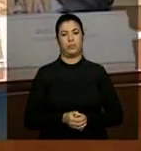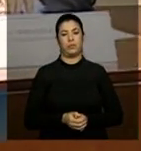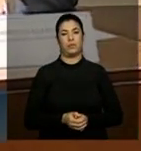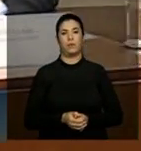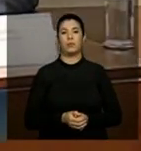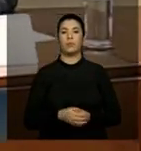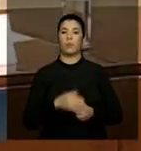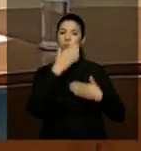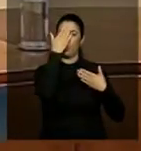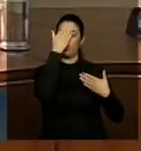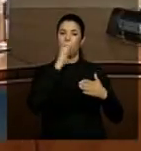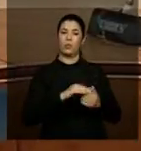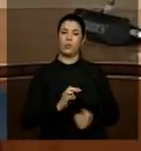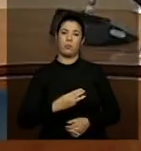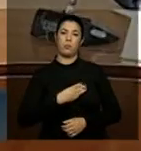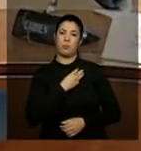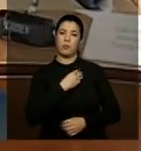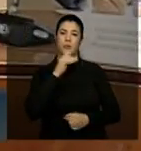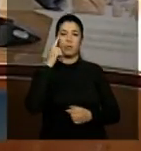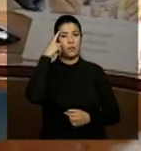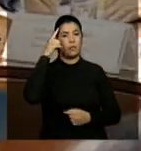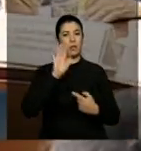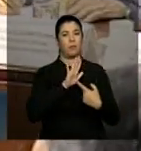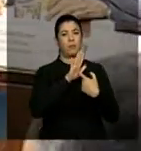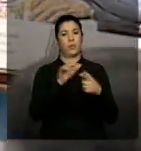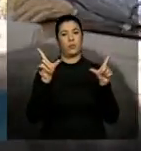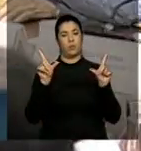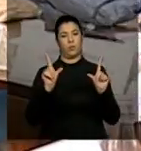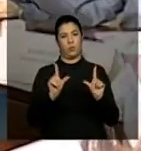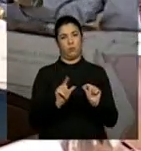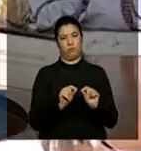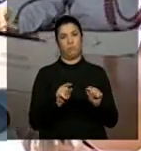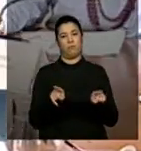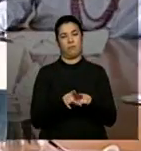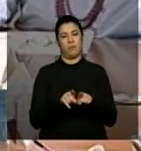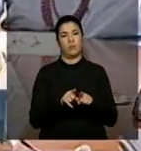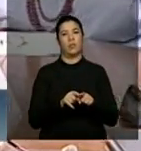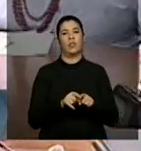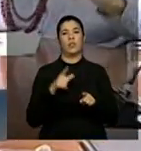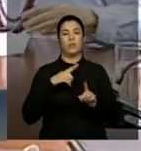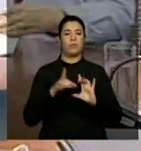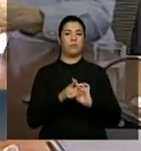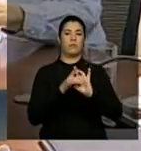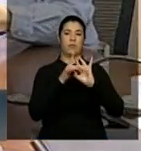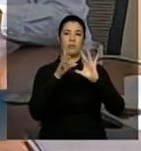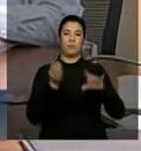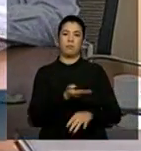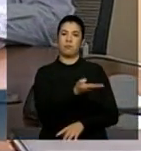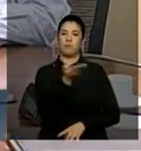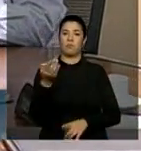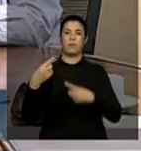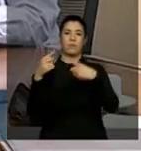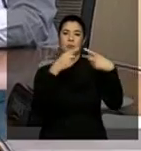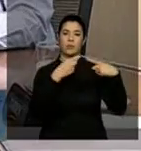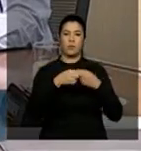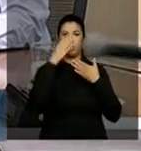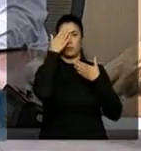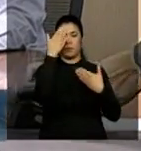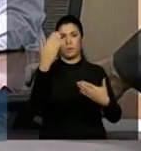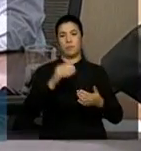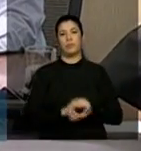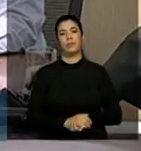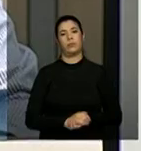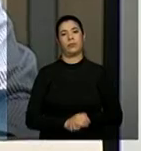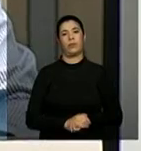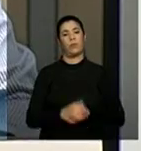isso, ministra. A ideia era apresentar uma síntese e estamos, então, disponíveis para a discussão. Obrigado. Obrigada,